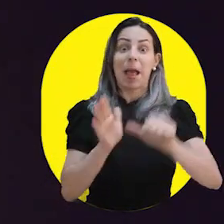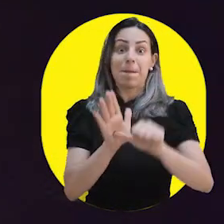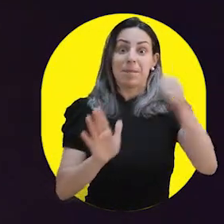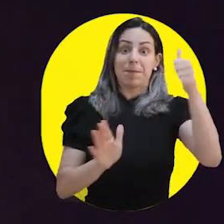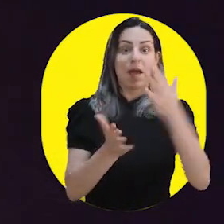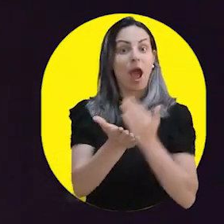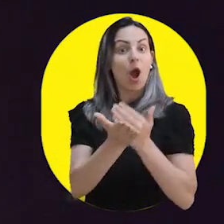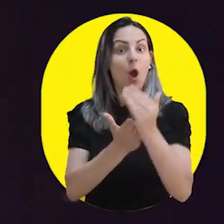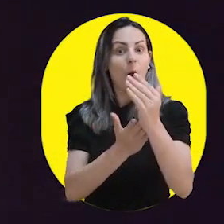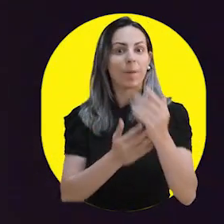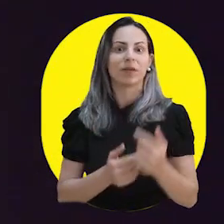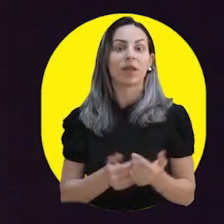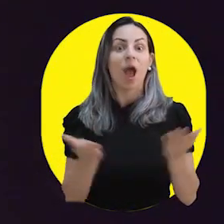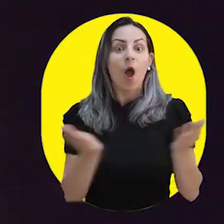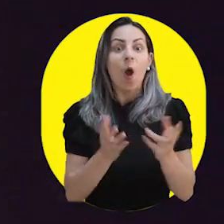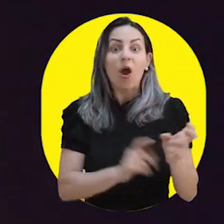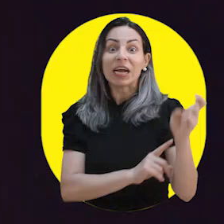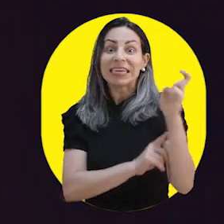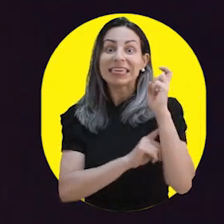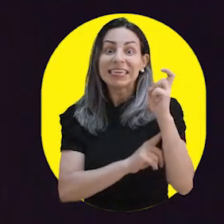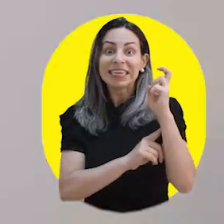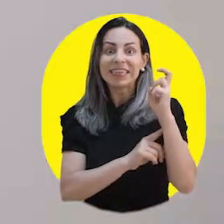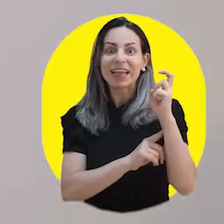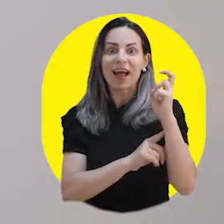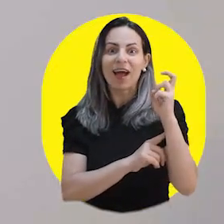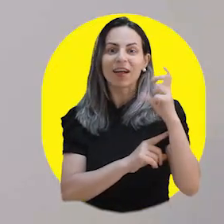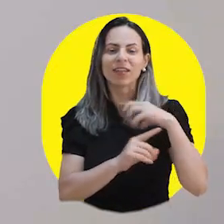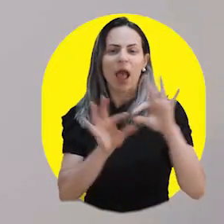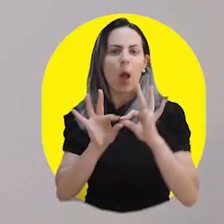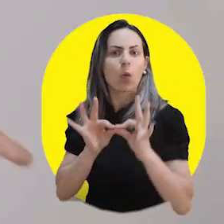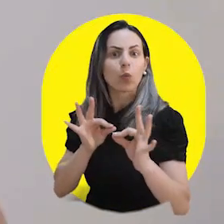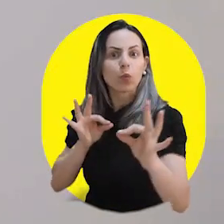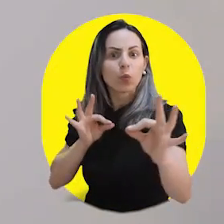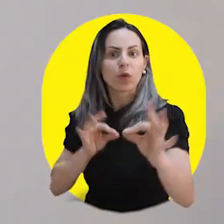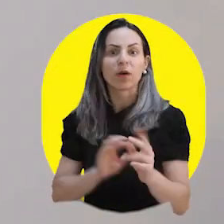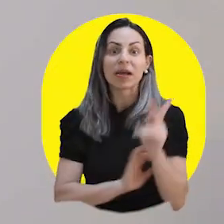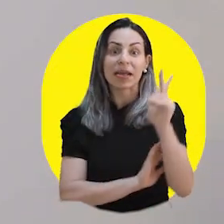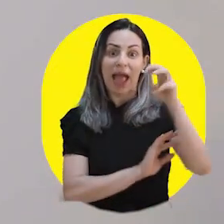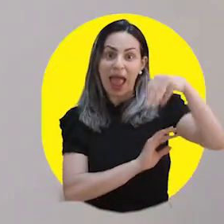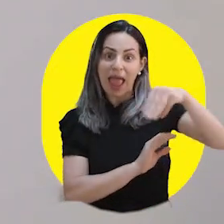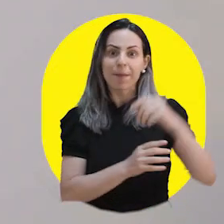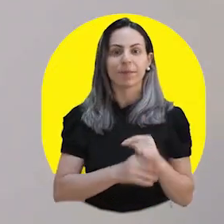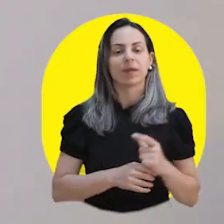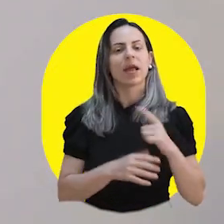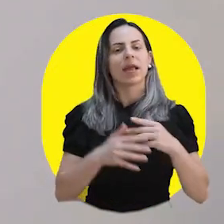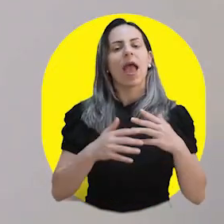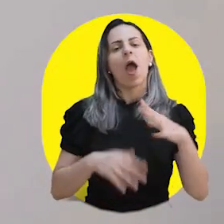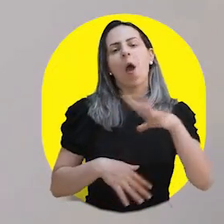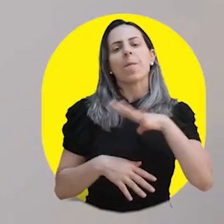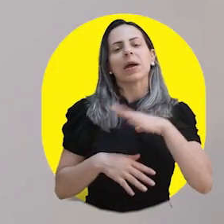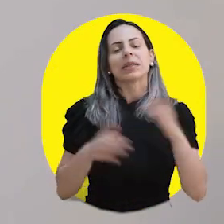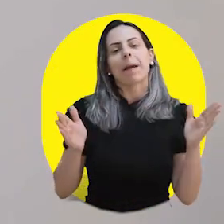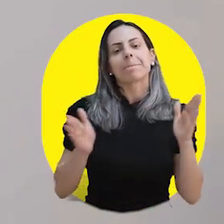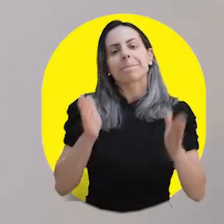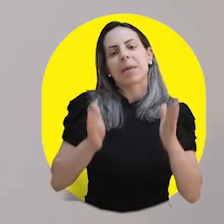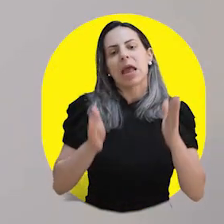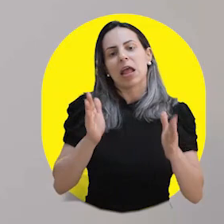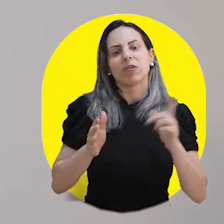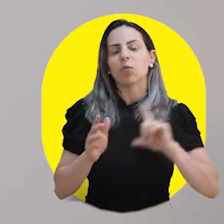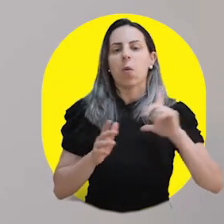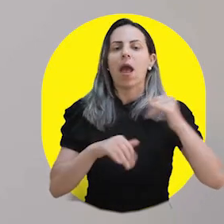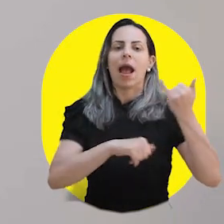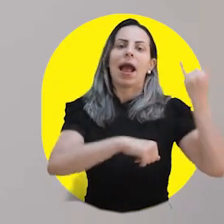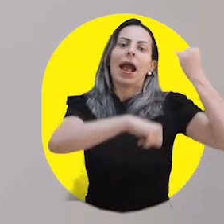fazer ciclovias, começar. Hoje nós somos a quinta em termos de quilometragem, porque é uma cidade média, né? Não vamos